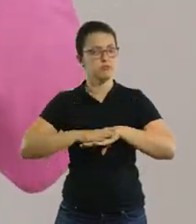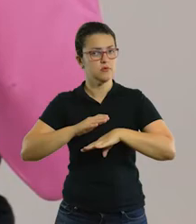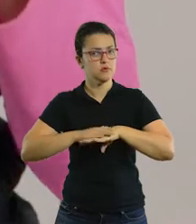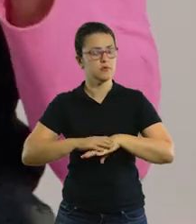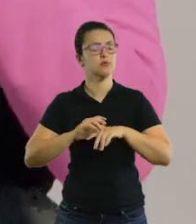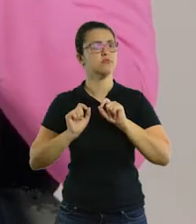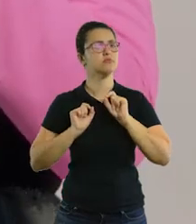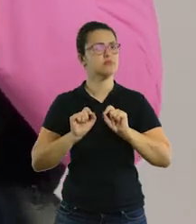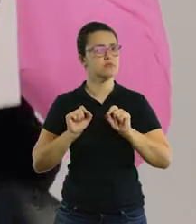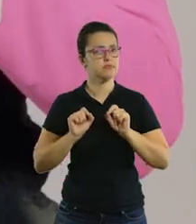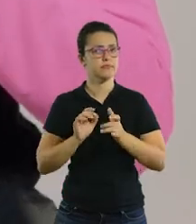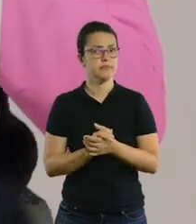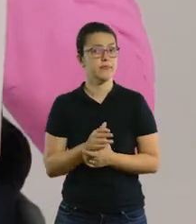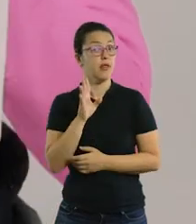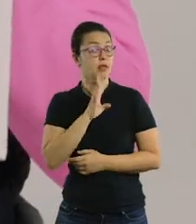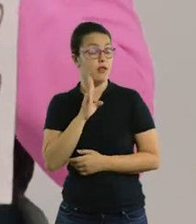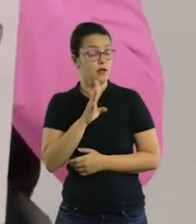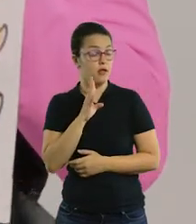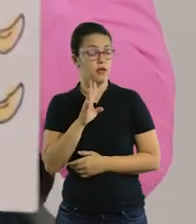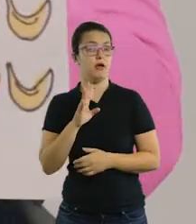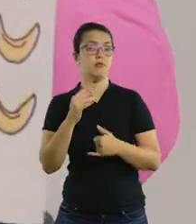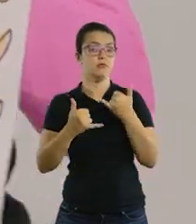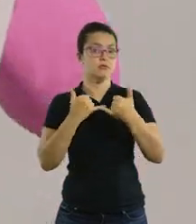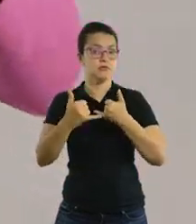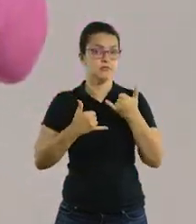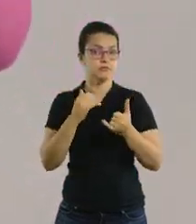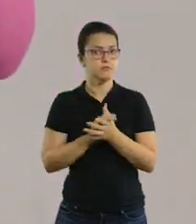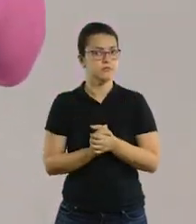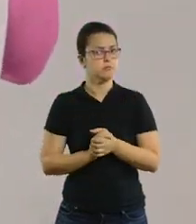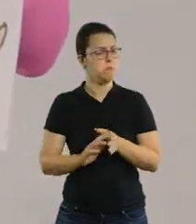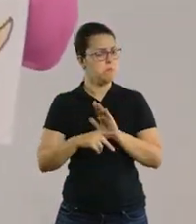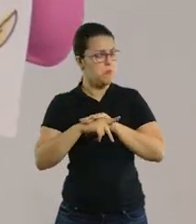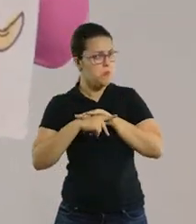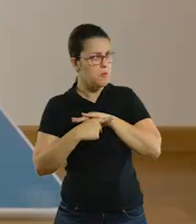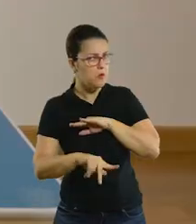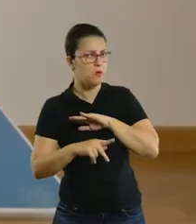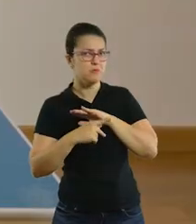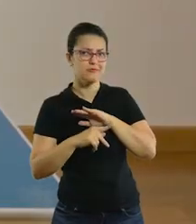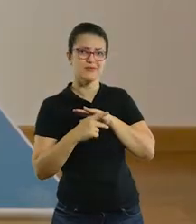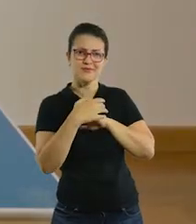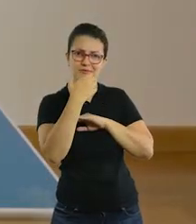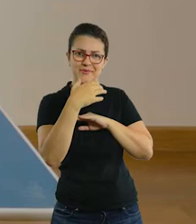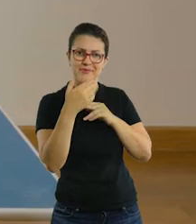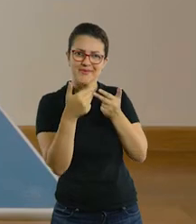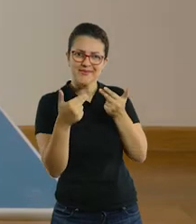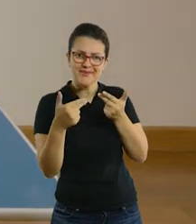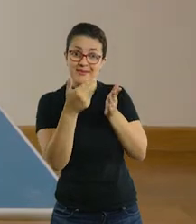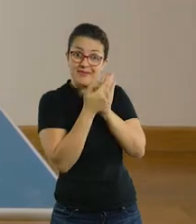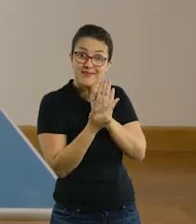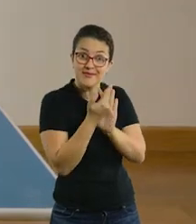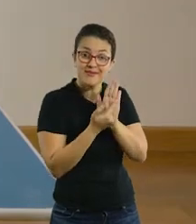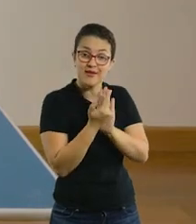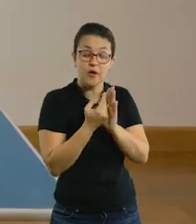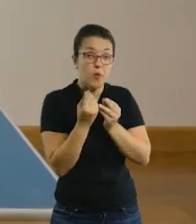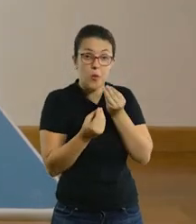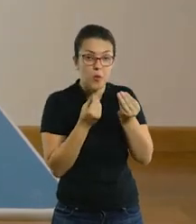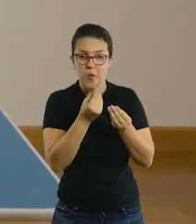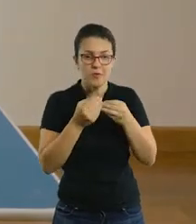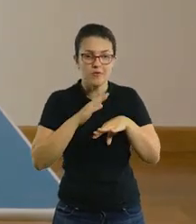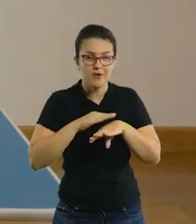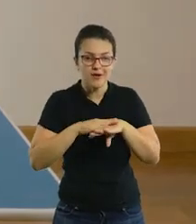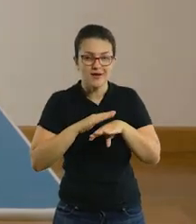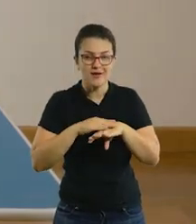vai fazer? Você pode, olha, para ficar bem legal a atividade, você fazer, você mesmo desenhar as frutas. Sabe como que a gente faz?